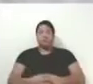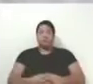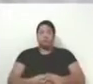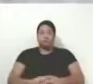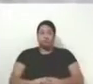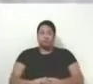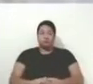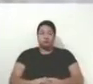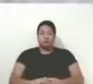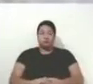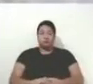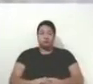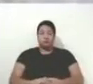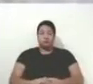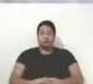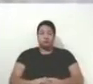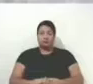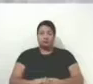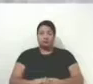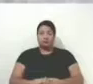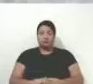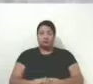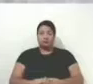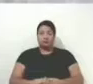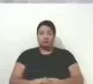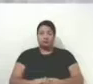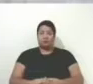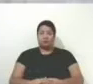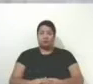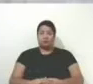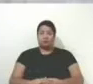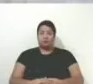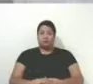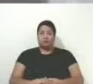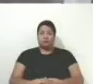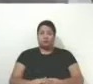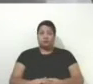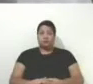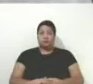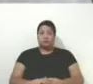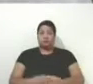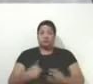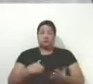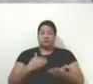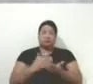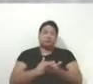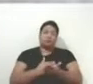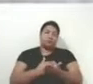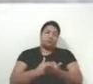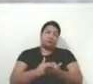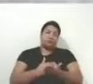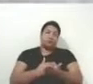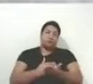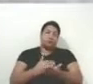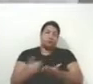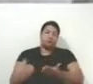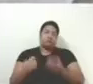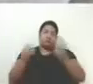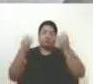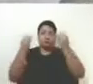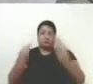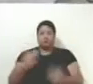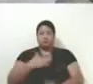Eu vou começar a minha fala apenas para colocar a minha percepção